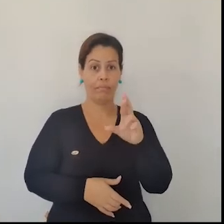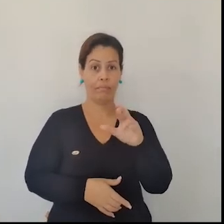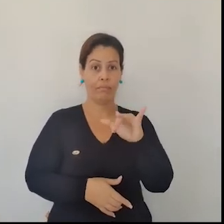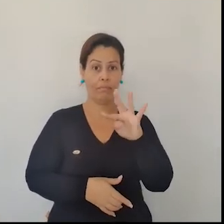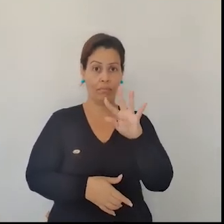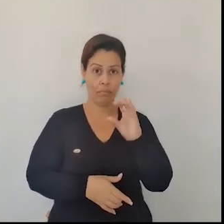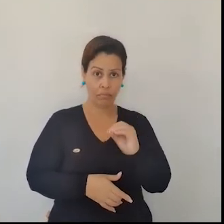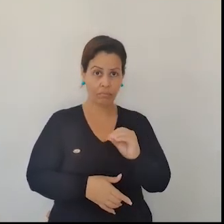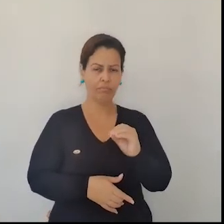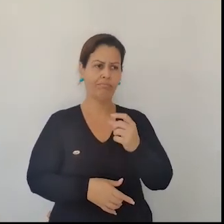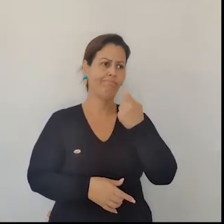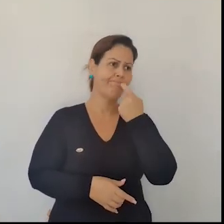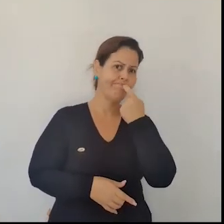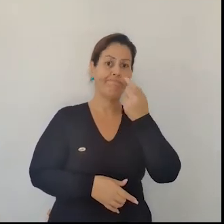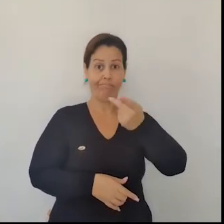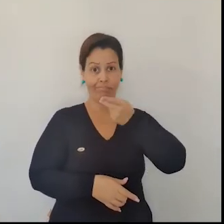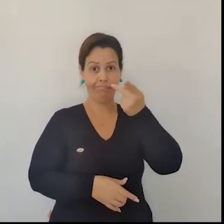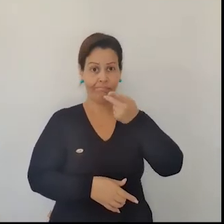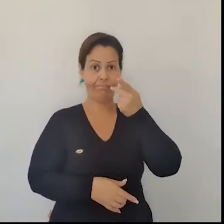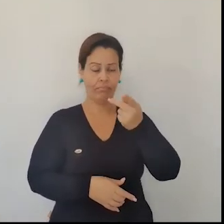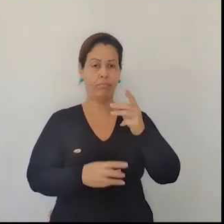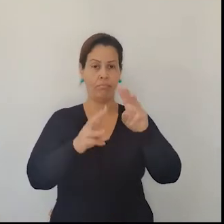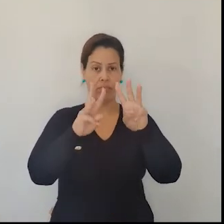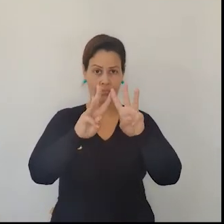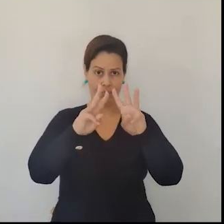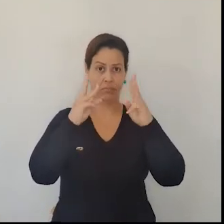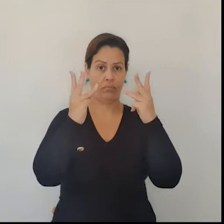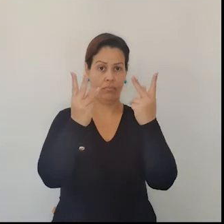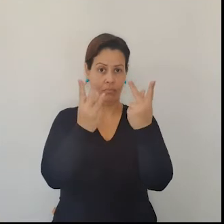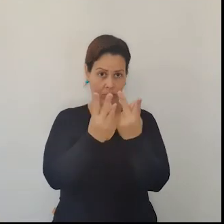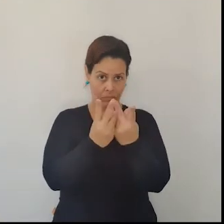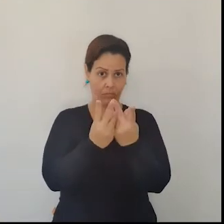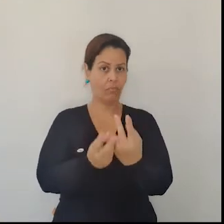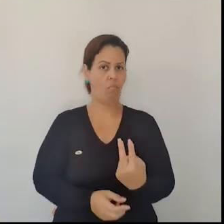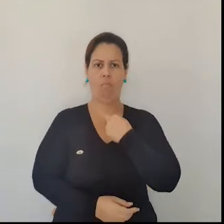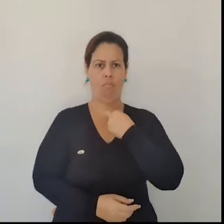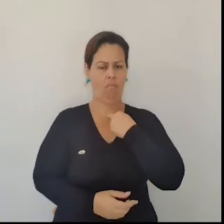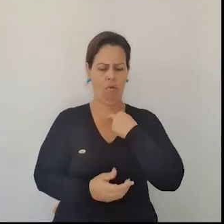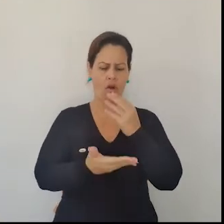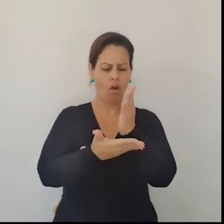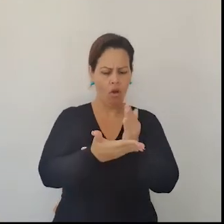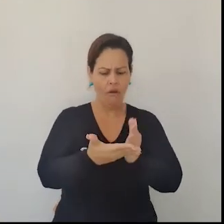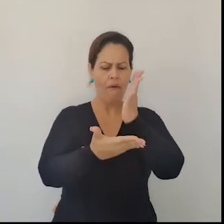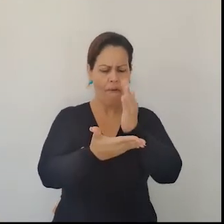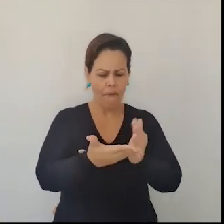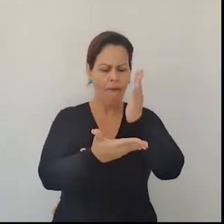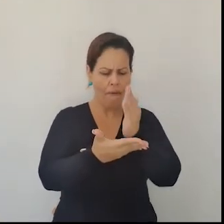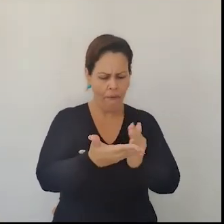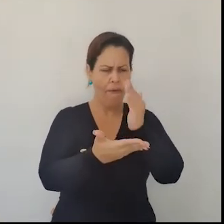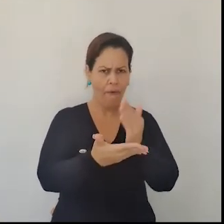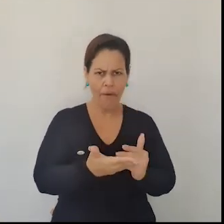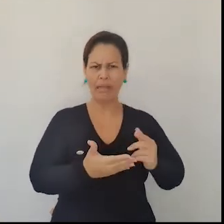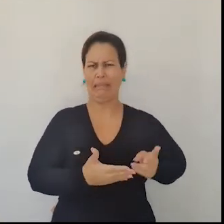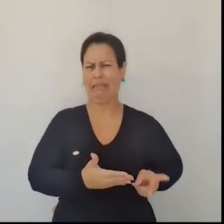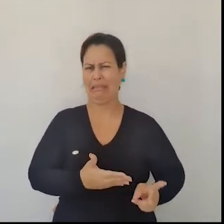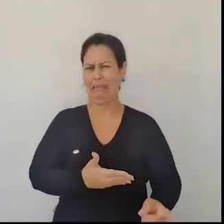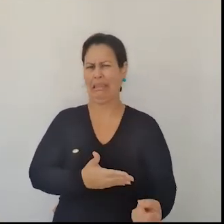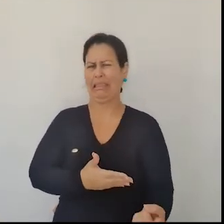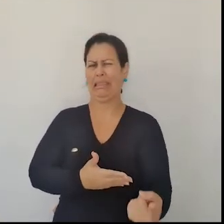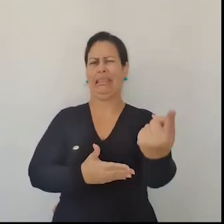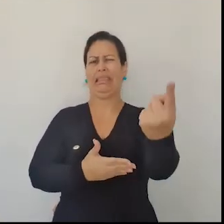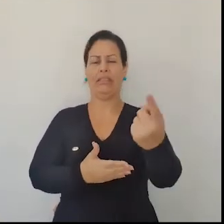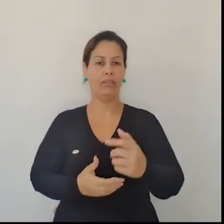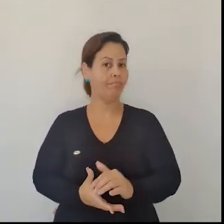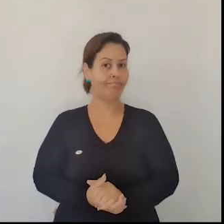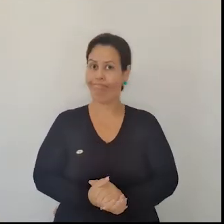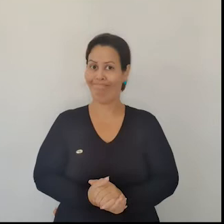já arriscava a dizer que a matéria não poderia ser dividida infinitamente.